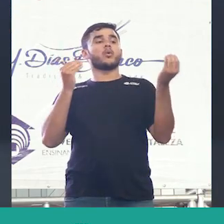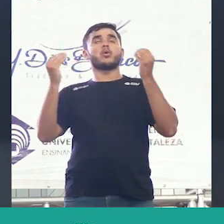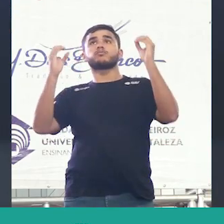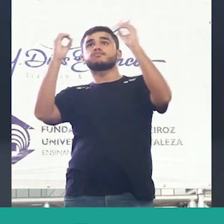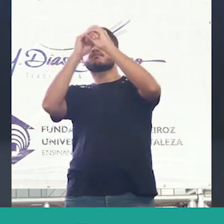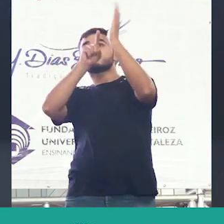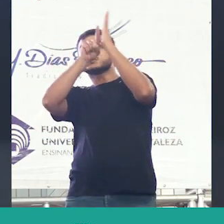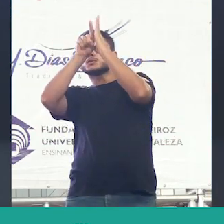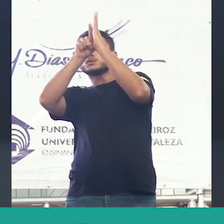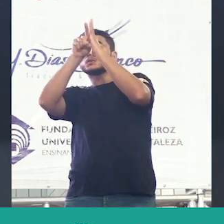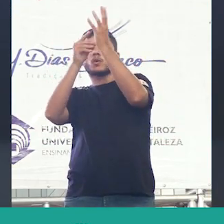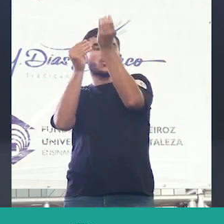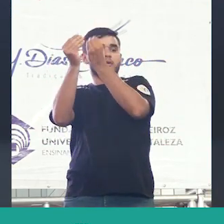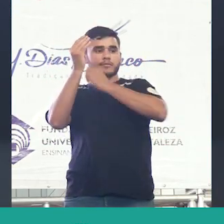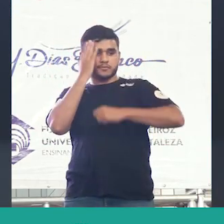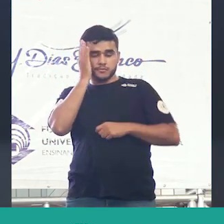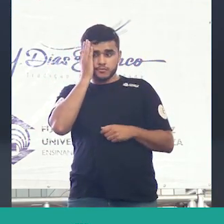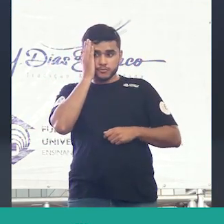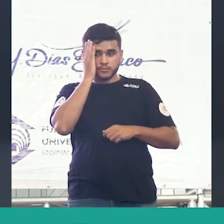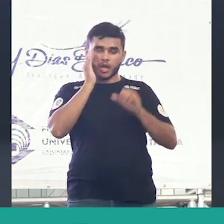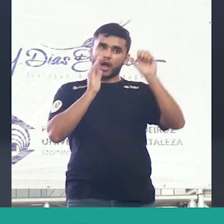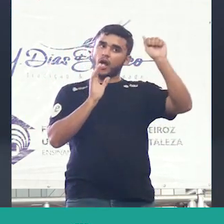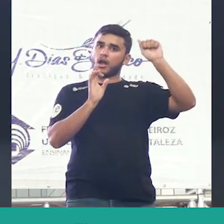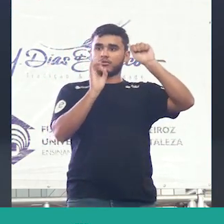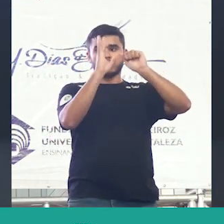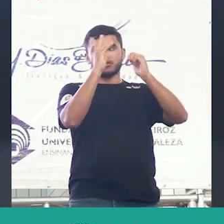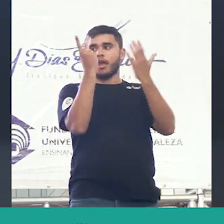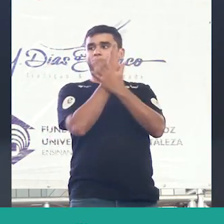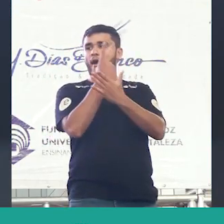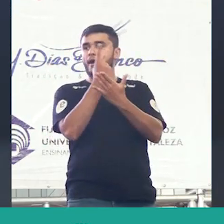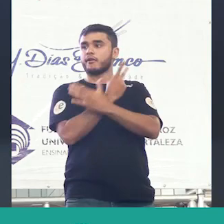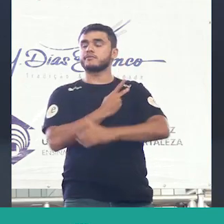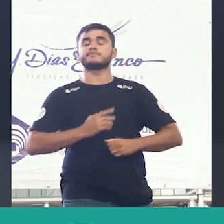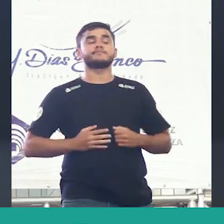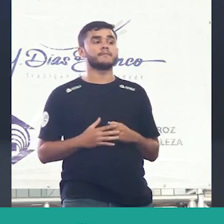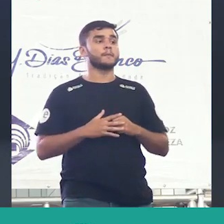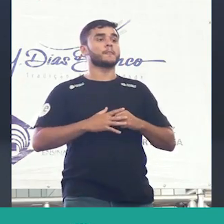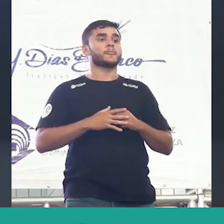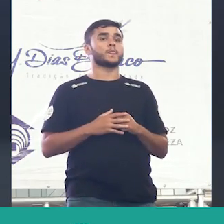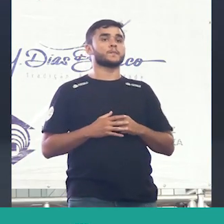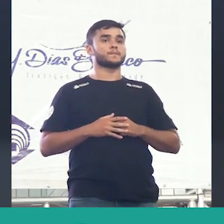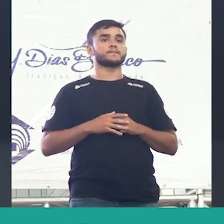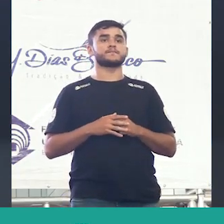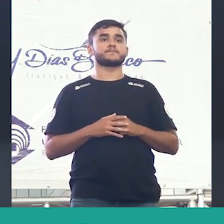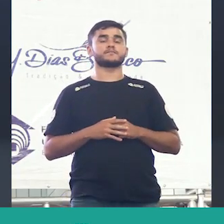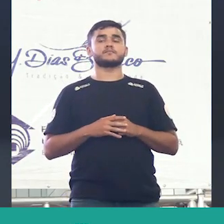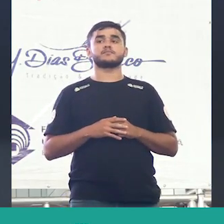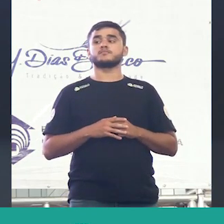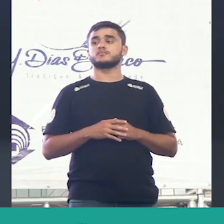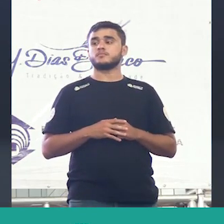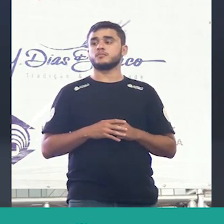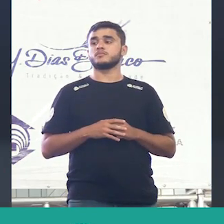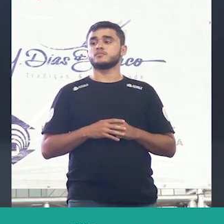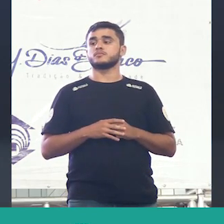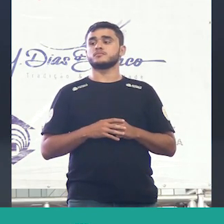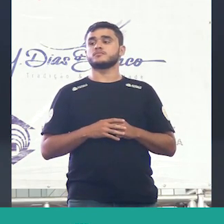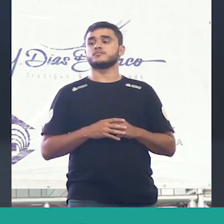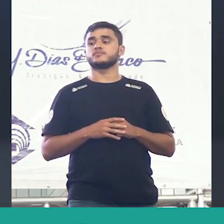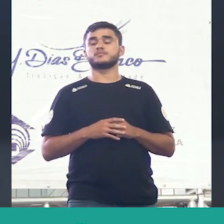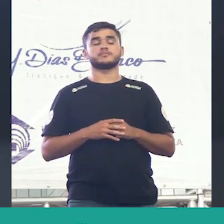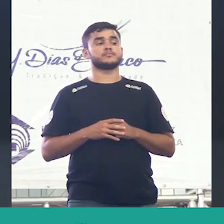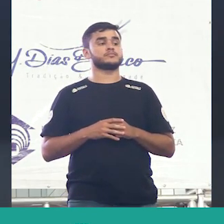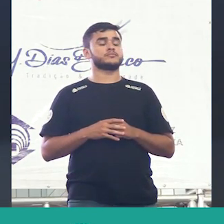para Sobral. Entenderam ou não? Então, item A, descarta. Item A, descarta. Item A,